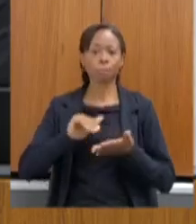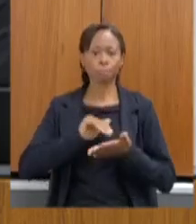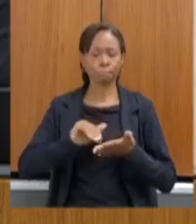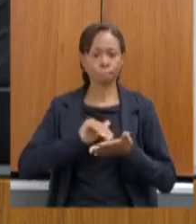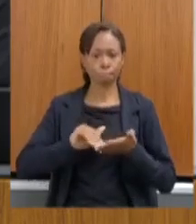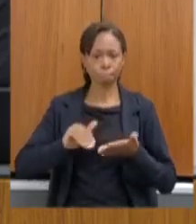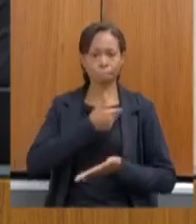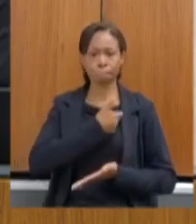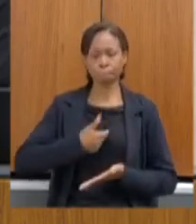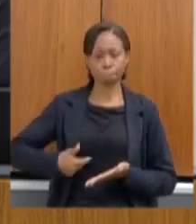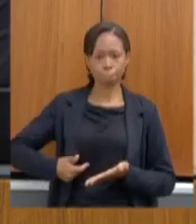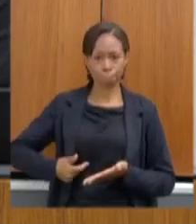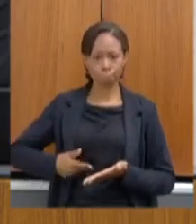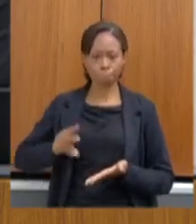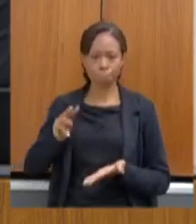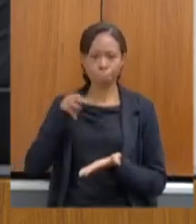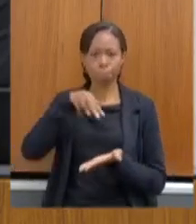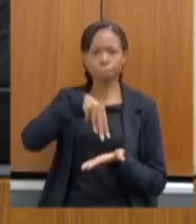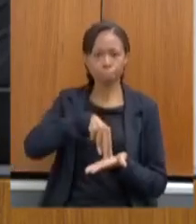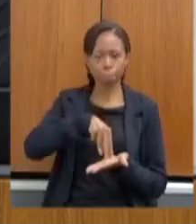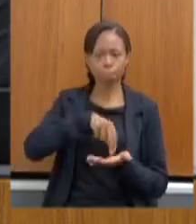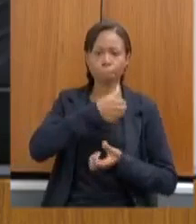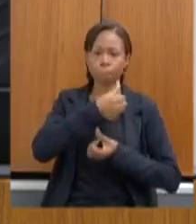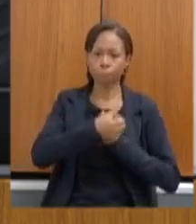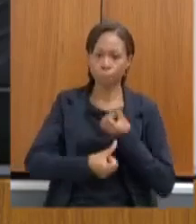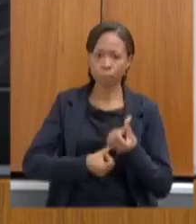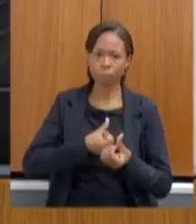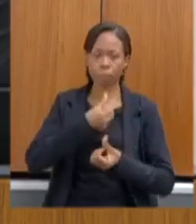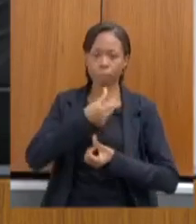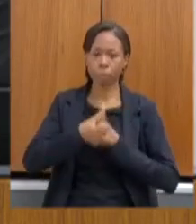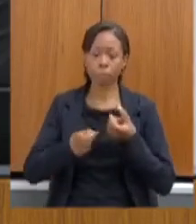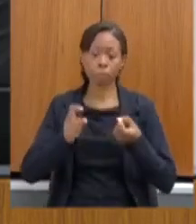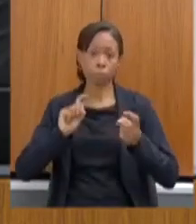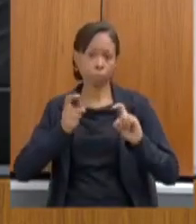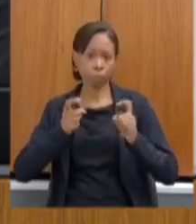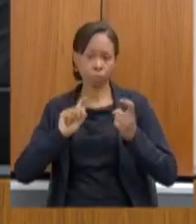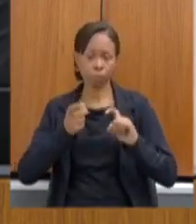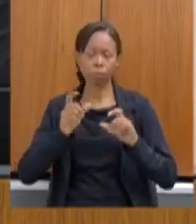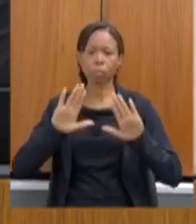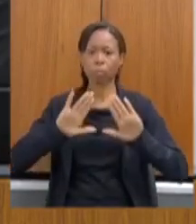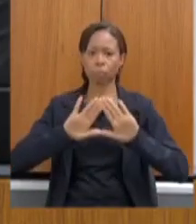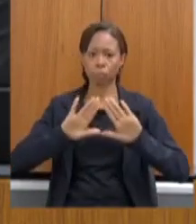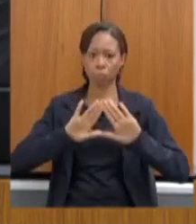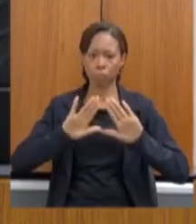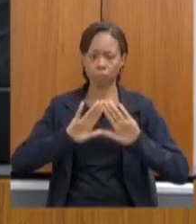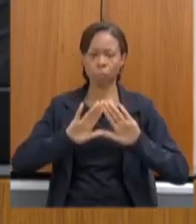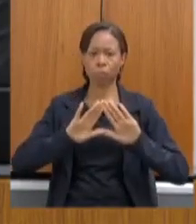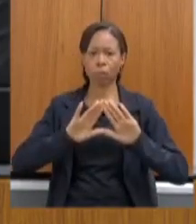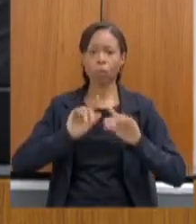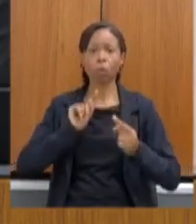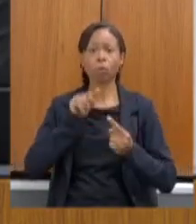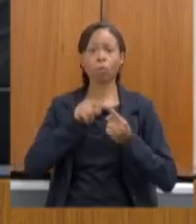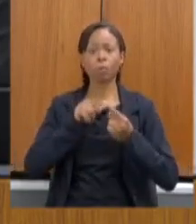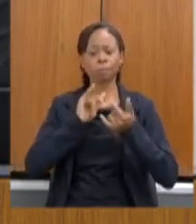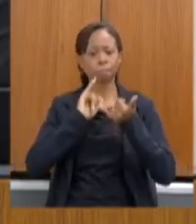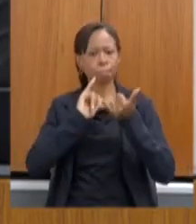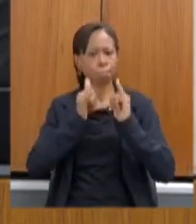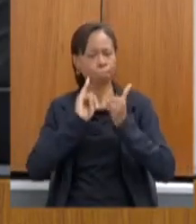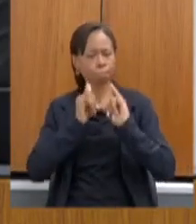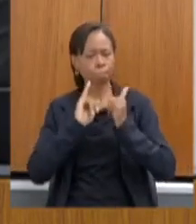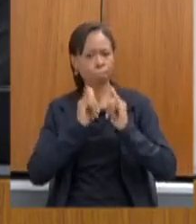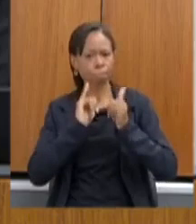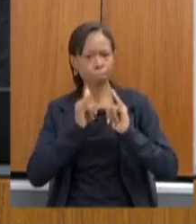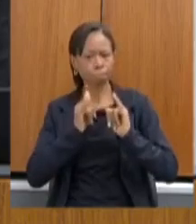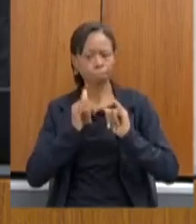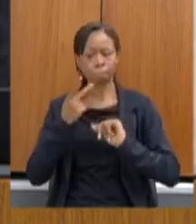e indireta devem comparecer semestralmente as reuniões das comissões da Assembleia para prestar informações sobre a